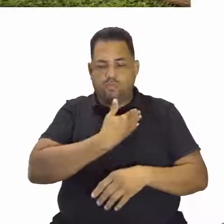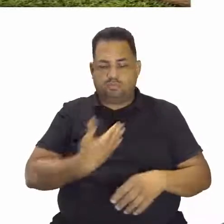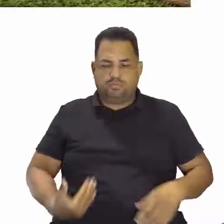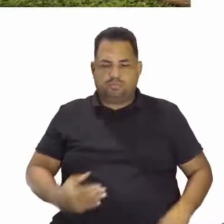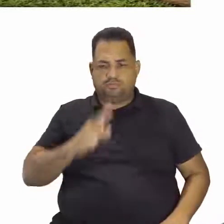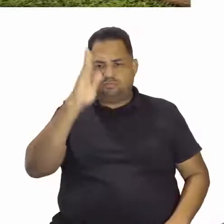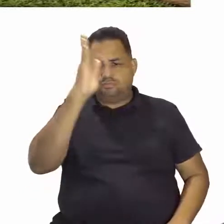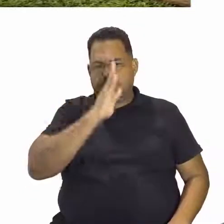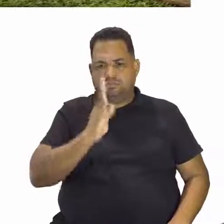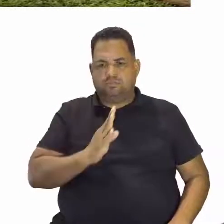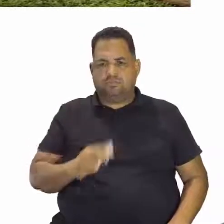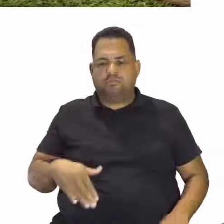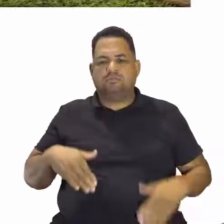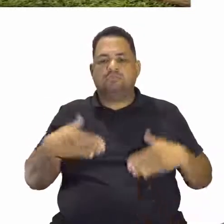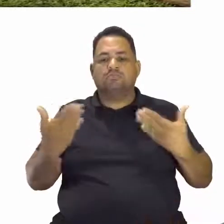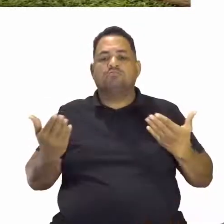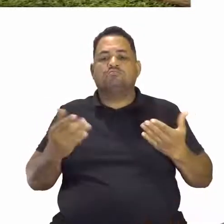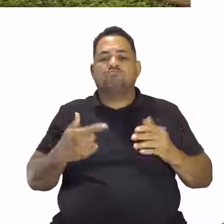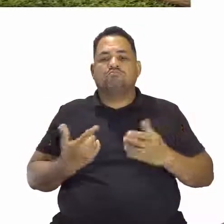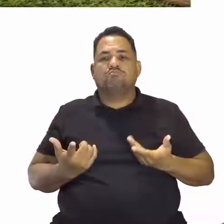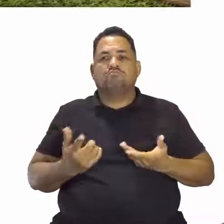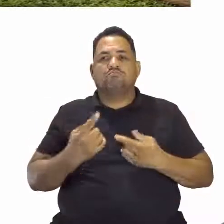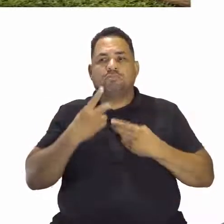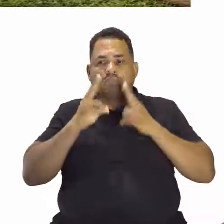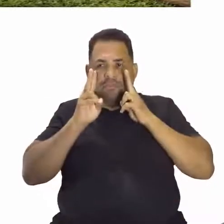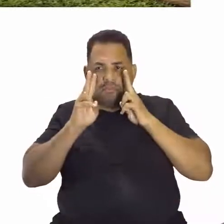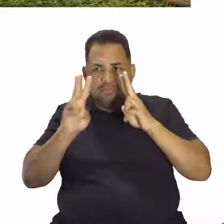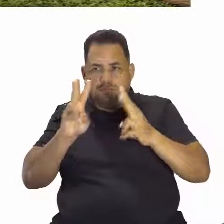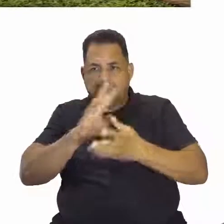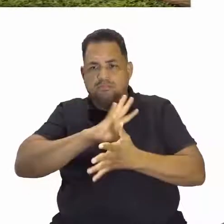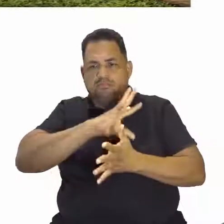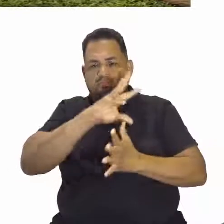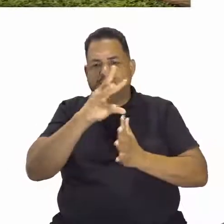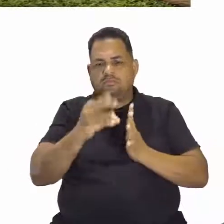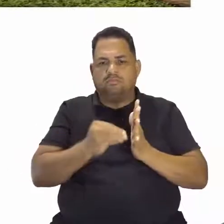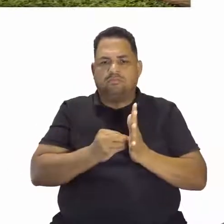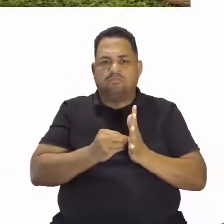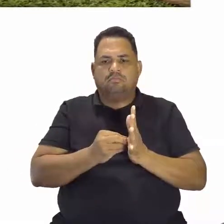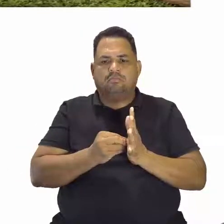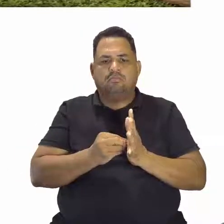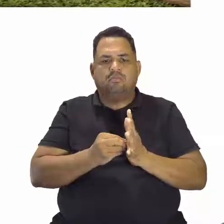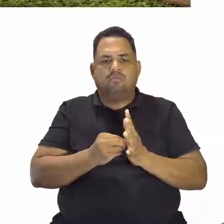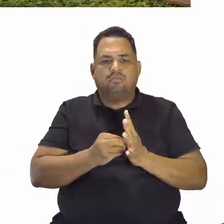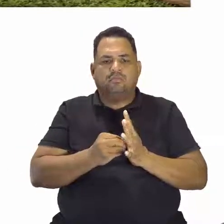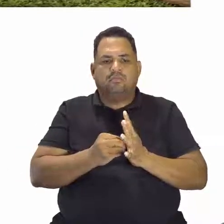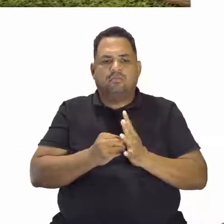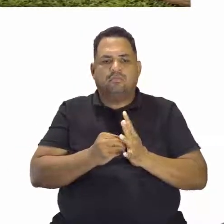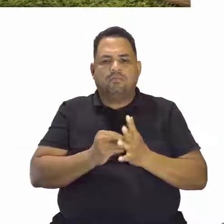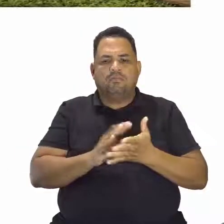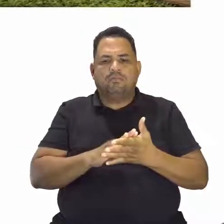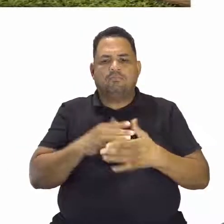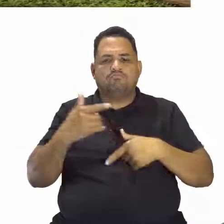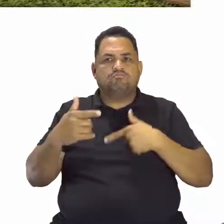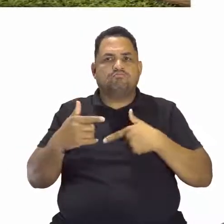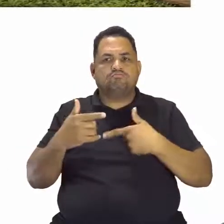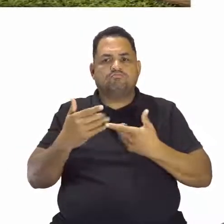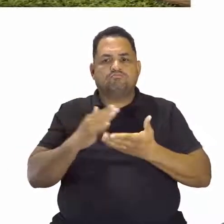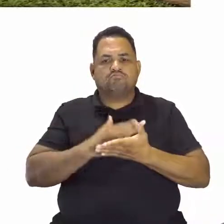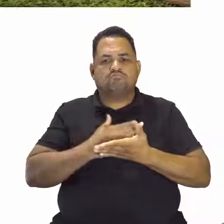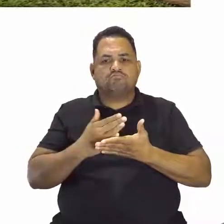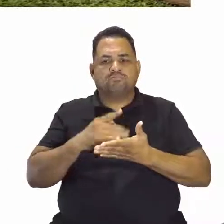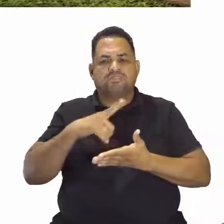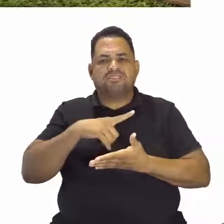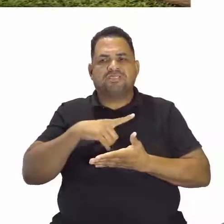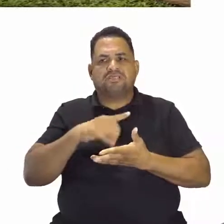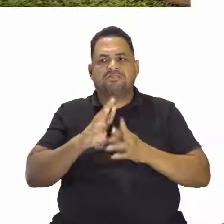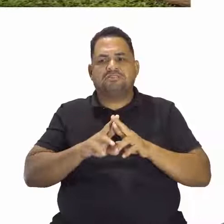ele vem para a Amazônia, ele vem para reproduzir mais ainda esses